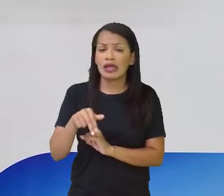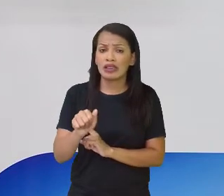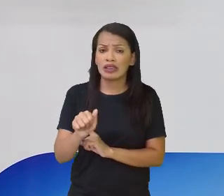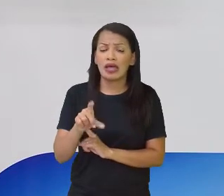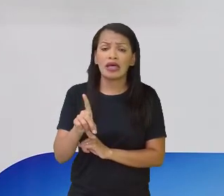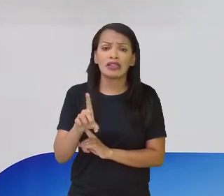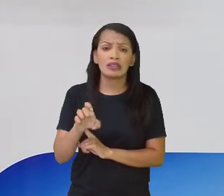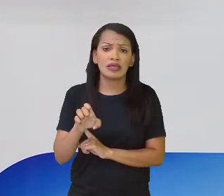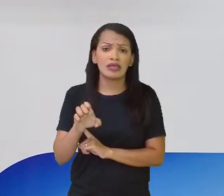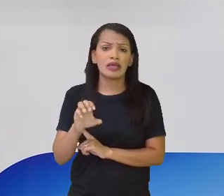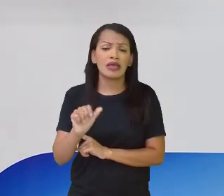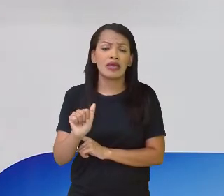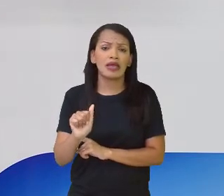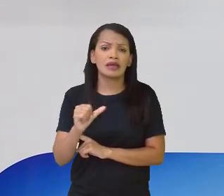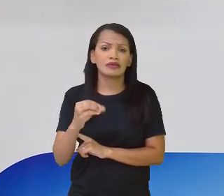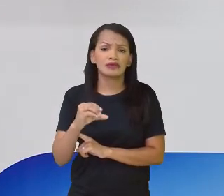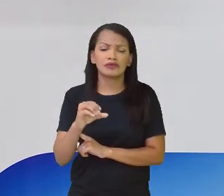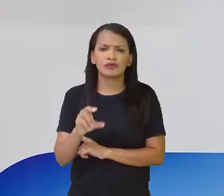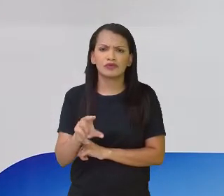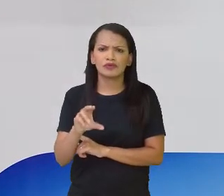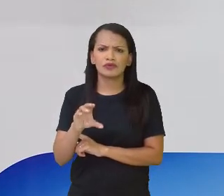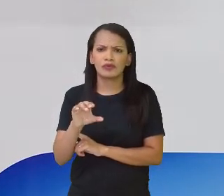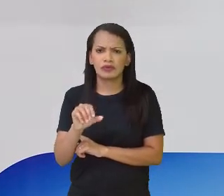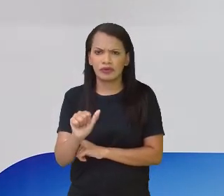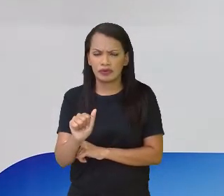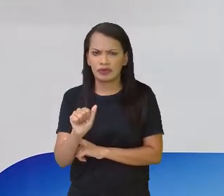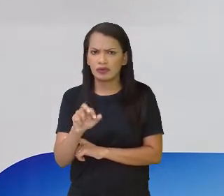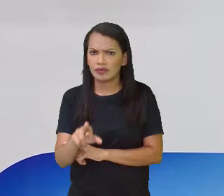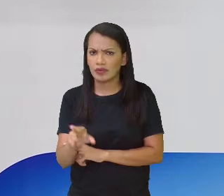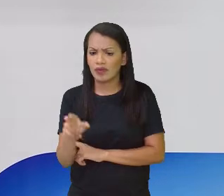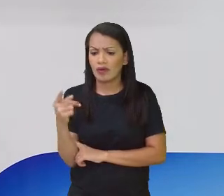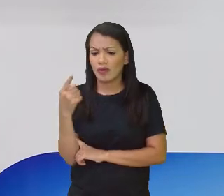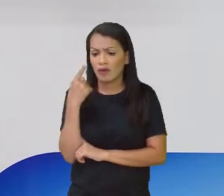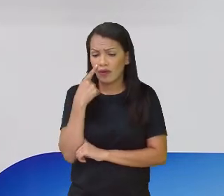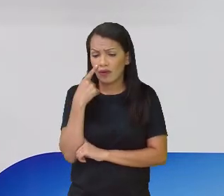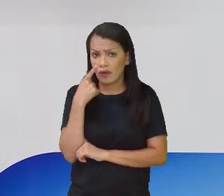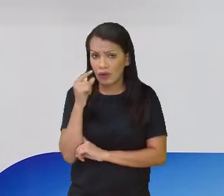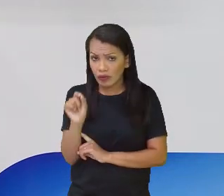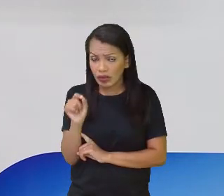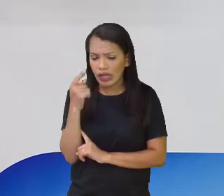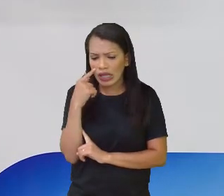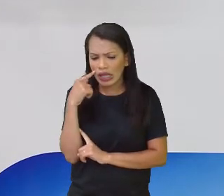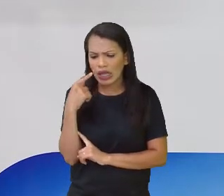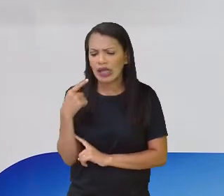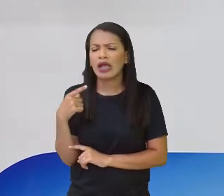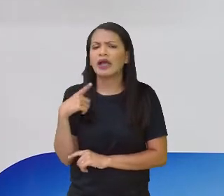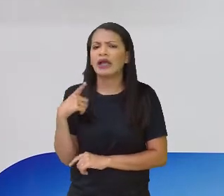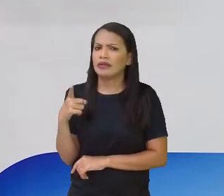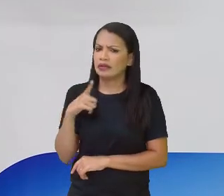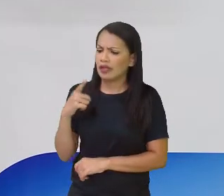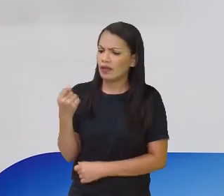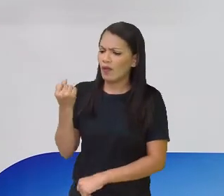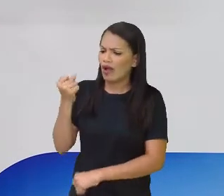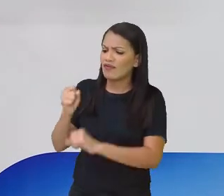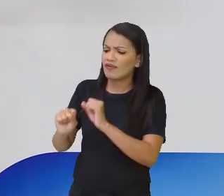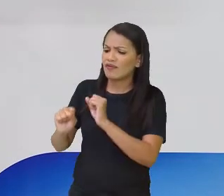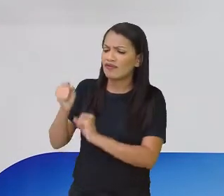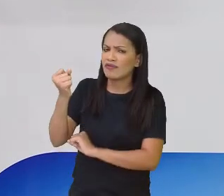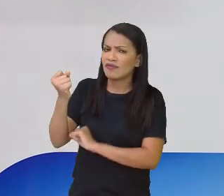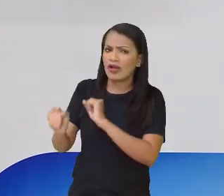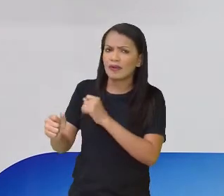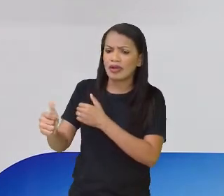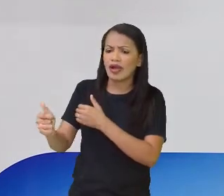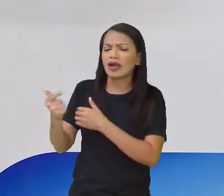no espaço urbano, mas olha, ela lá dentro do campo. E a gente percebe que tem uma indústria, uma fábrica